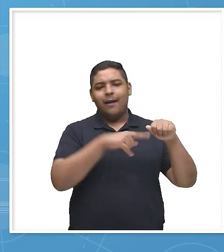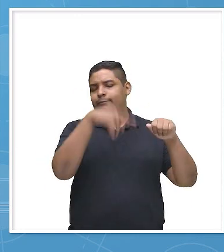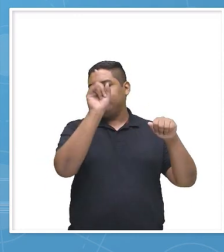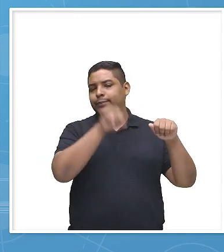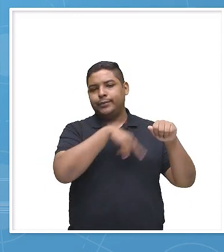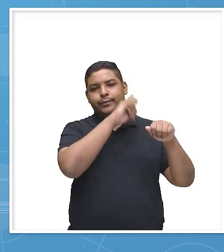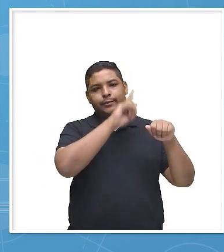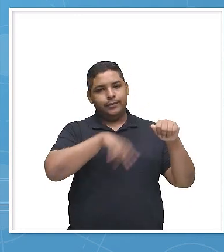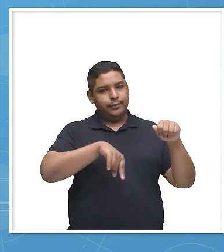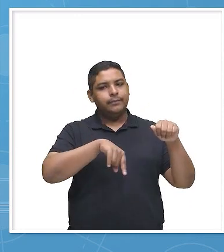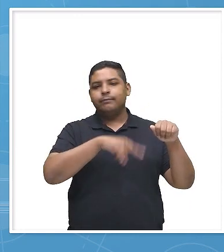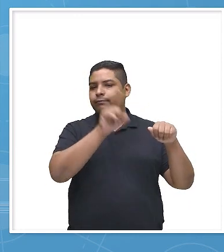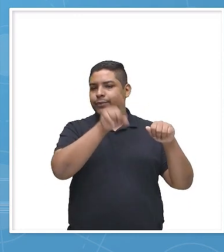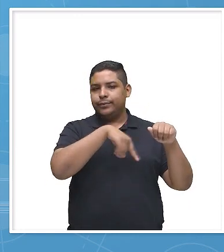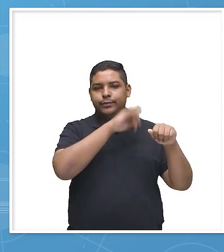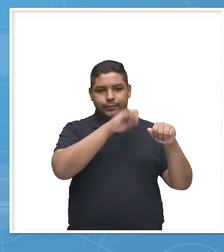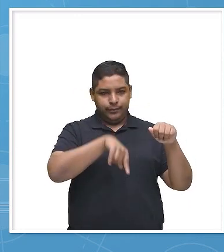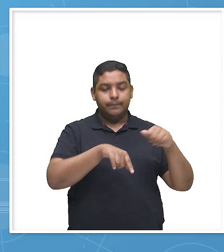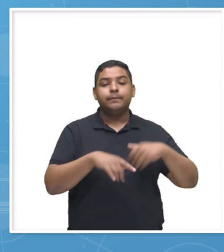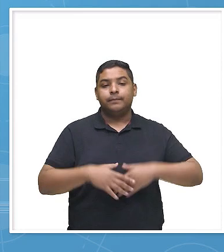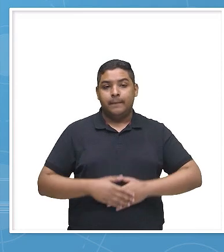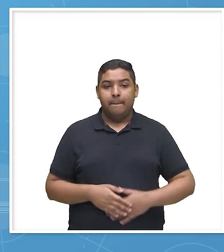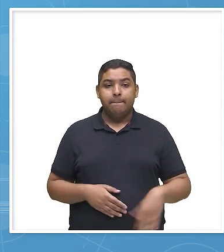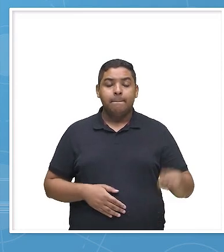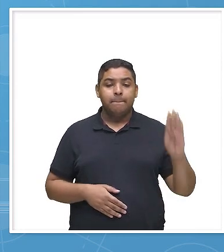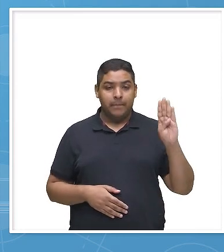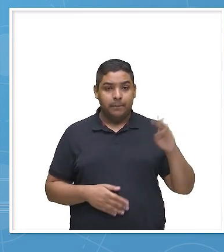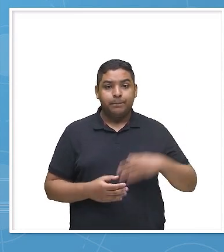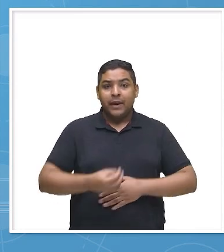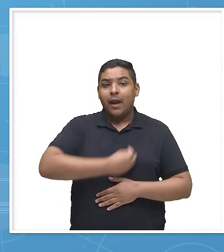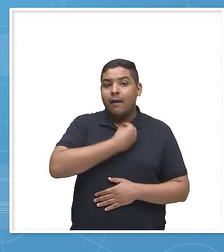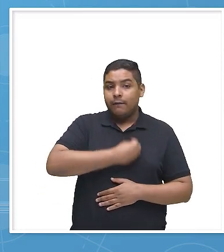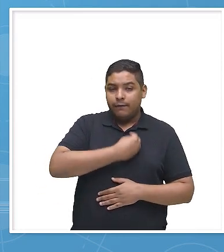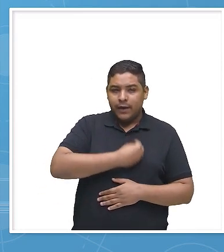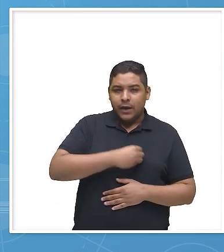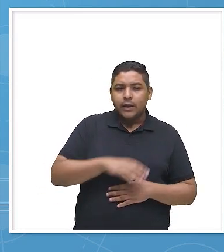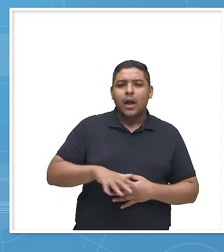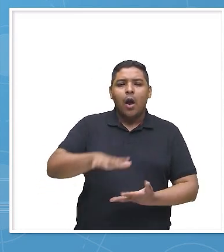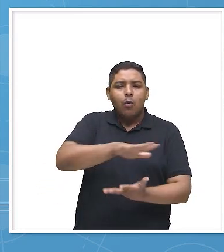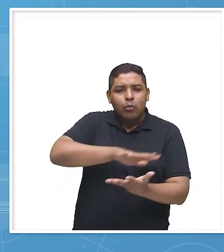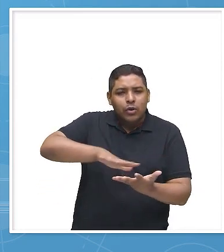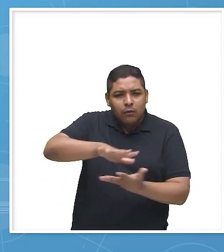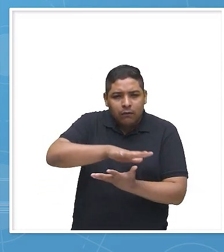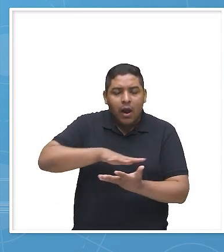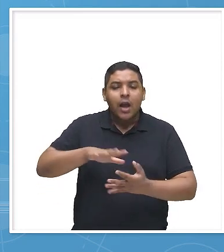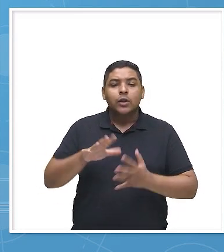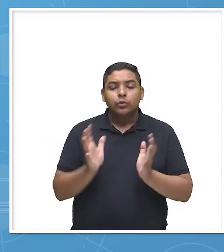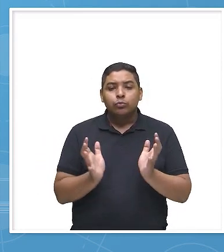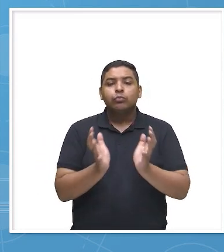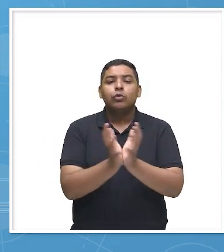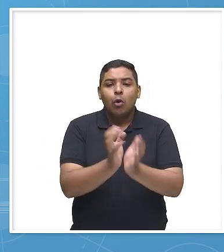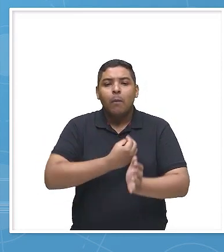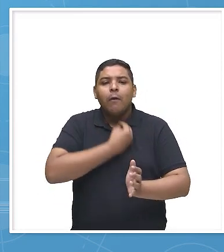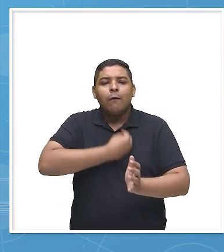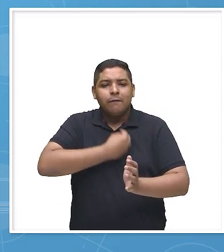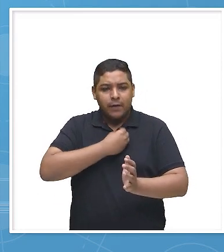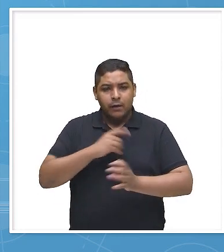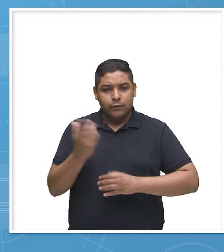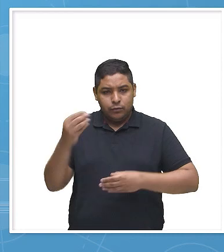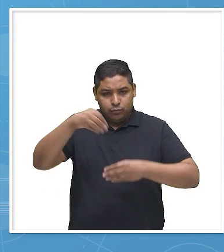é descartada. Letra B, a vida, o universo e todos os seres existentes